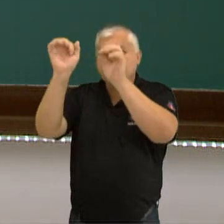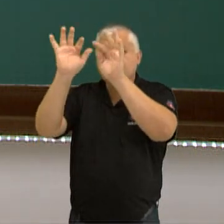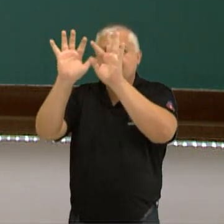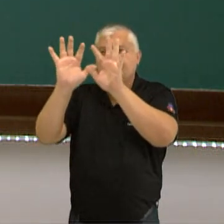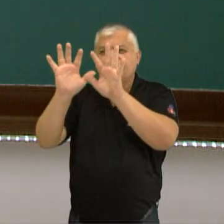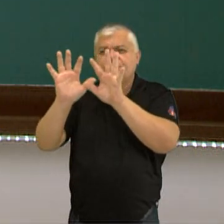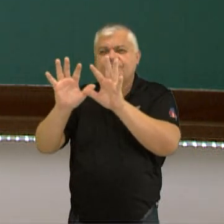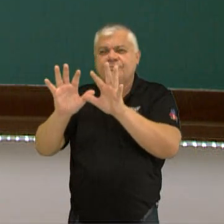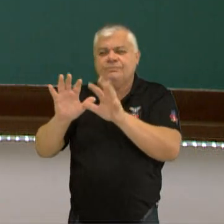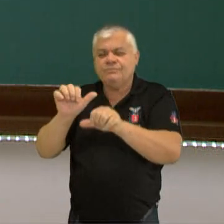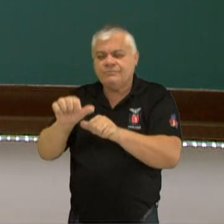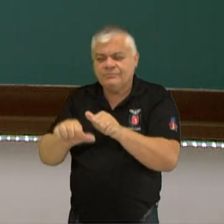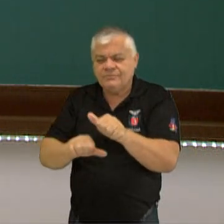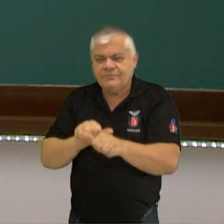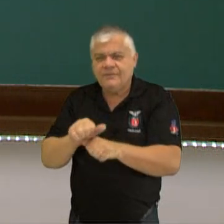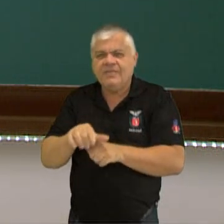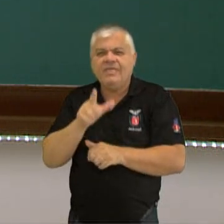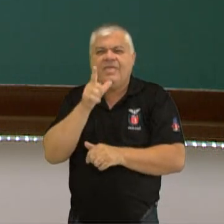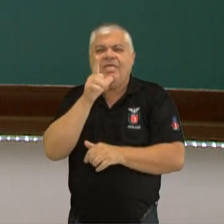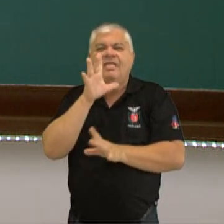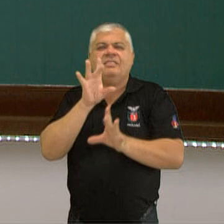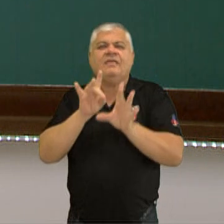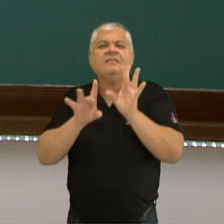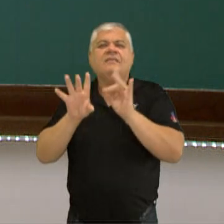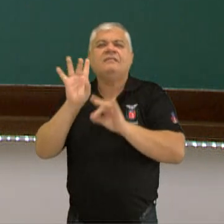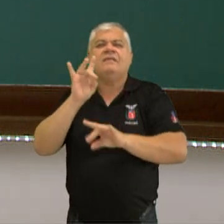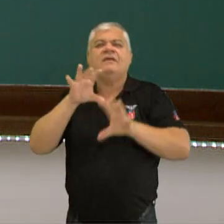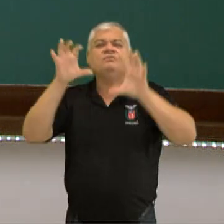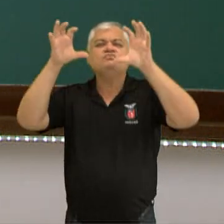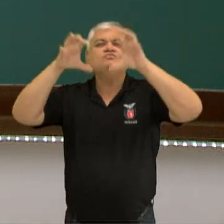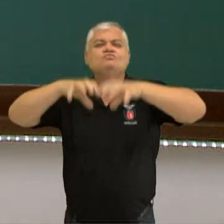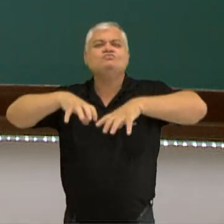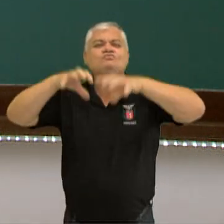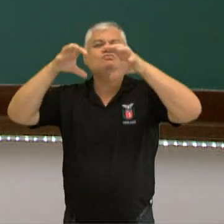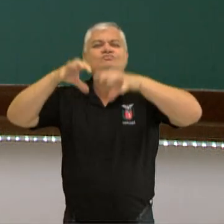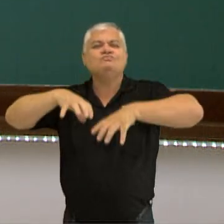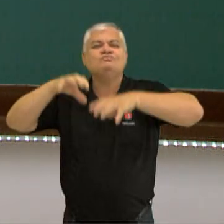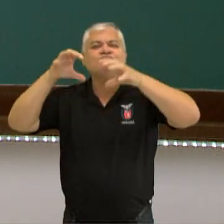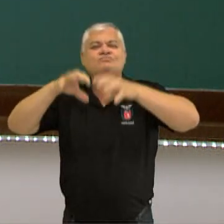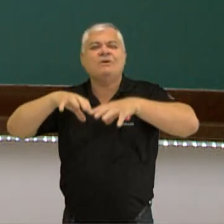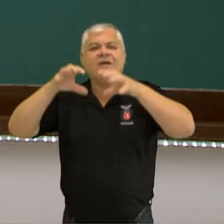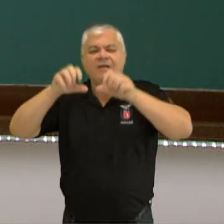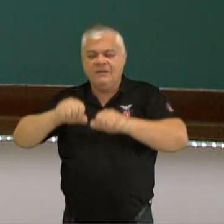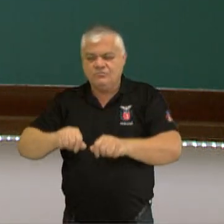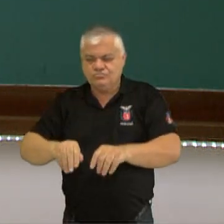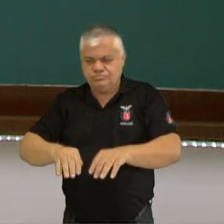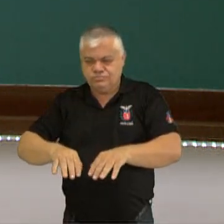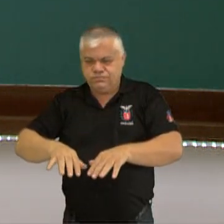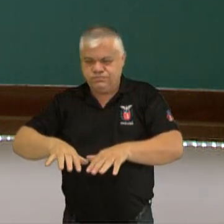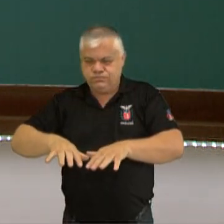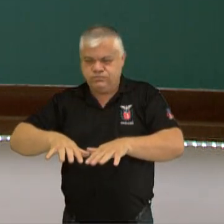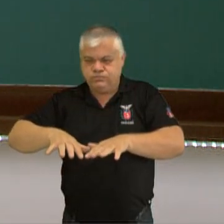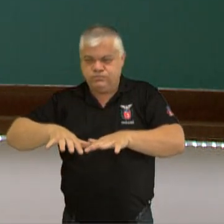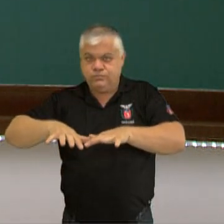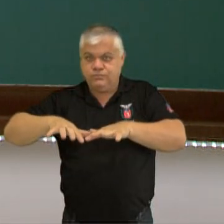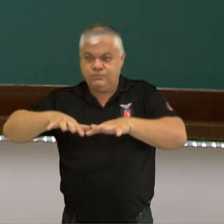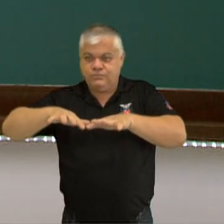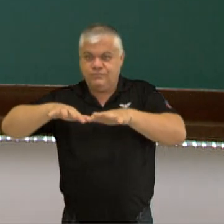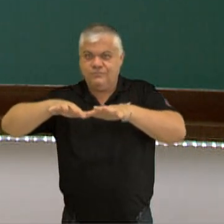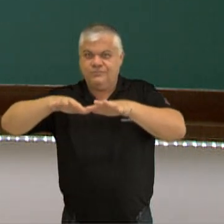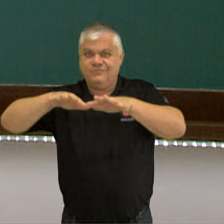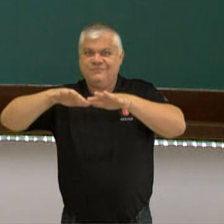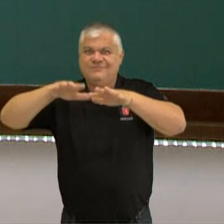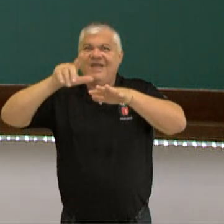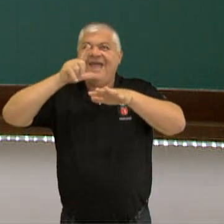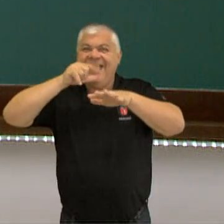passa para o estado líquido, cai em forma de chuva e vai se acumulando nessa superfície agora